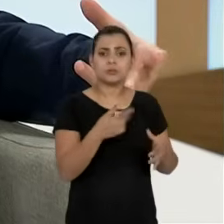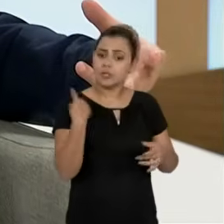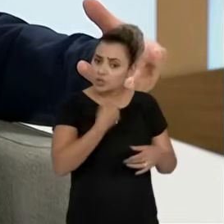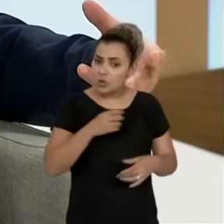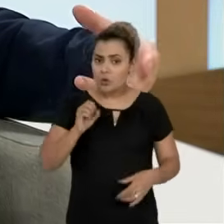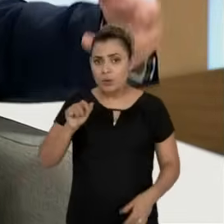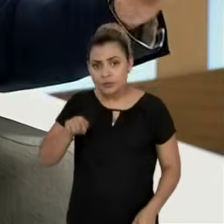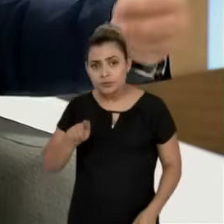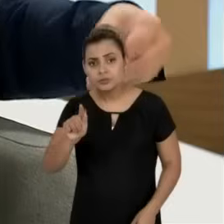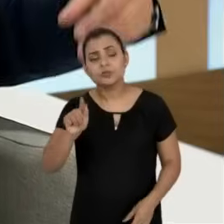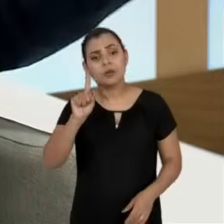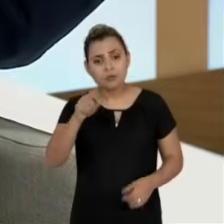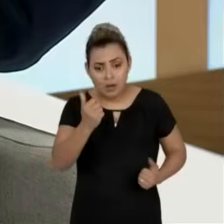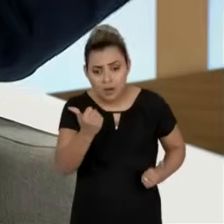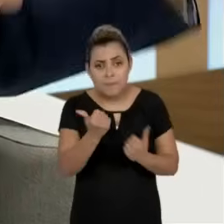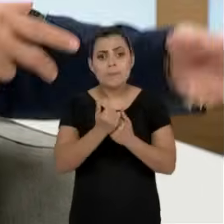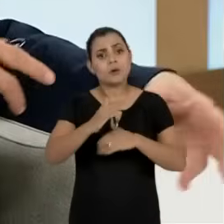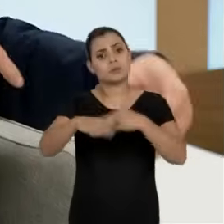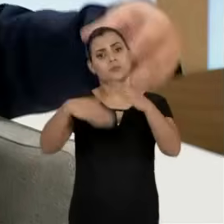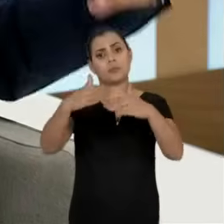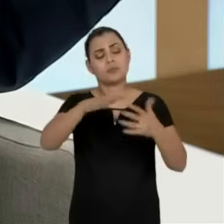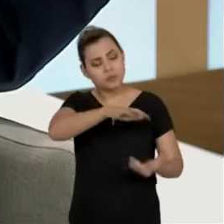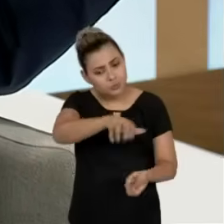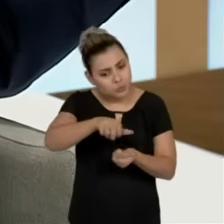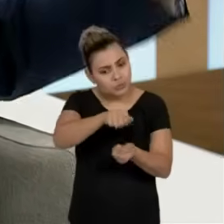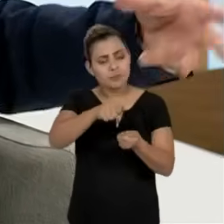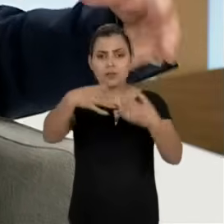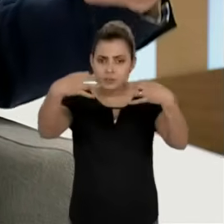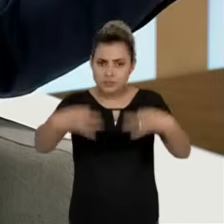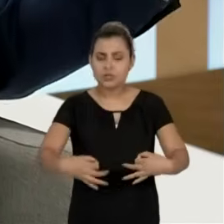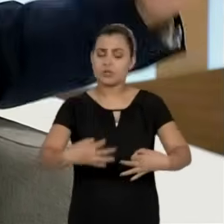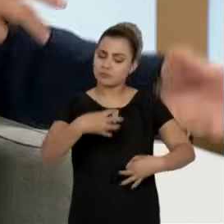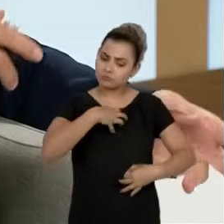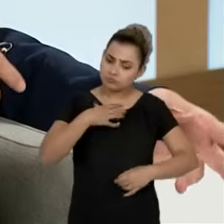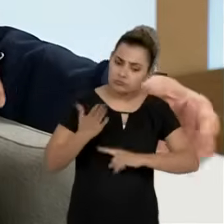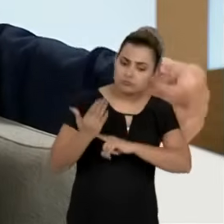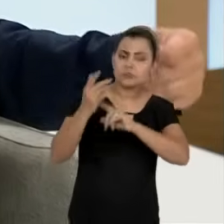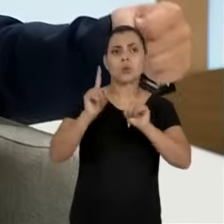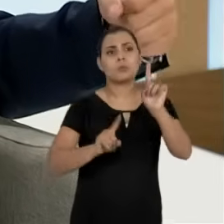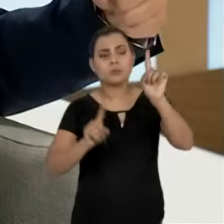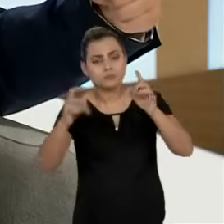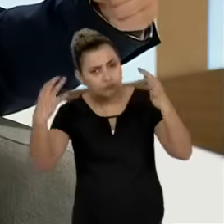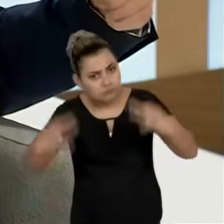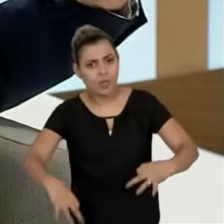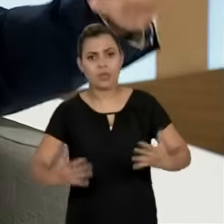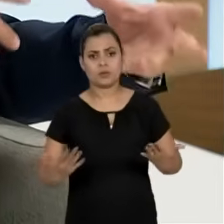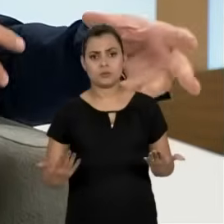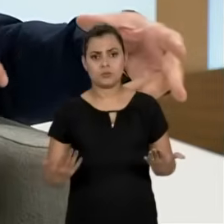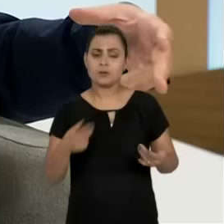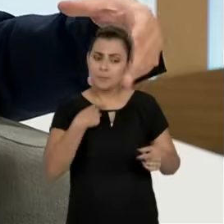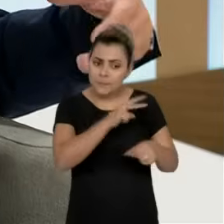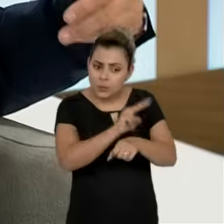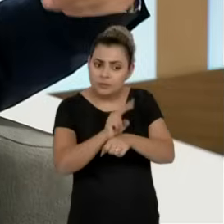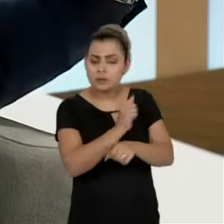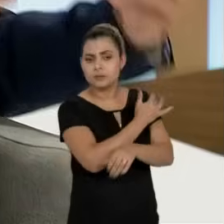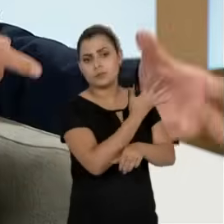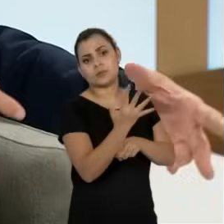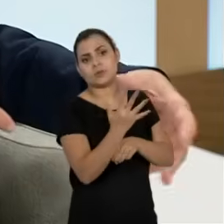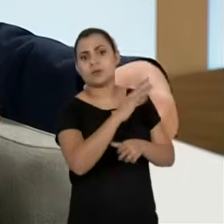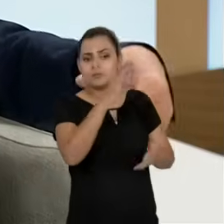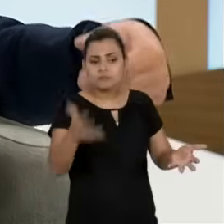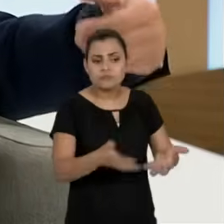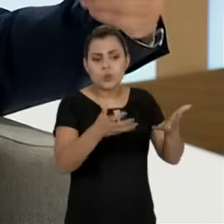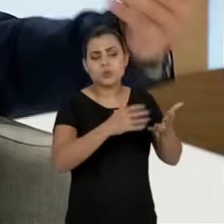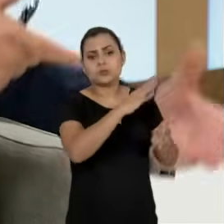favor do desenvolvimento, mas dentro da sustentabilidade, de uma maneira moderna, competitiva, que preserve a Amazônia, que valorize